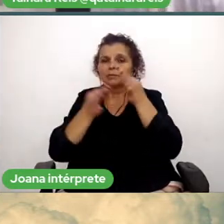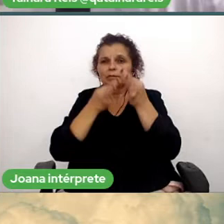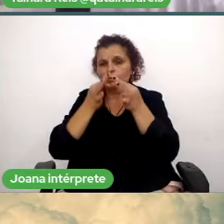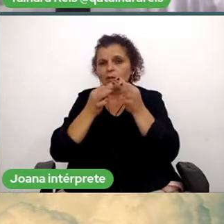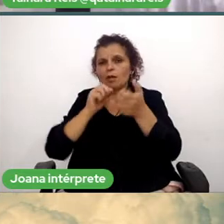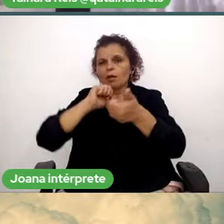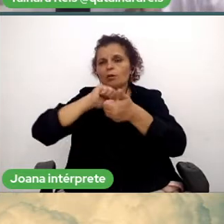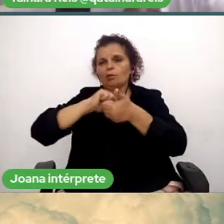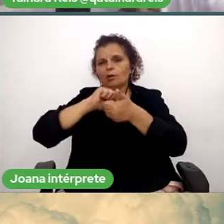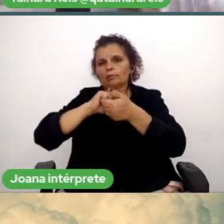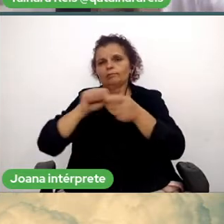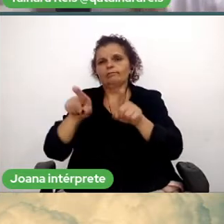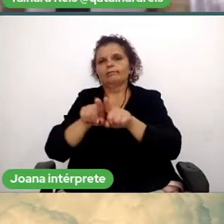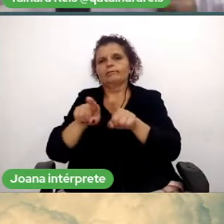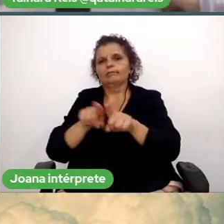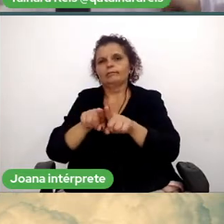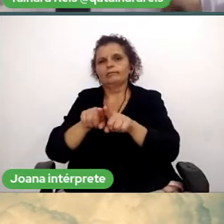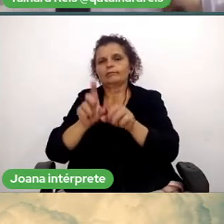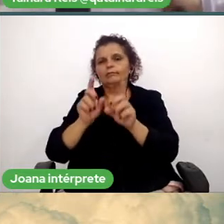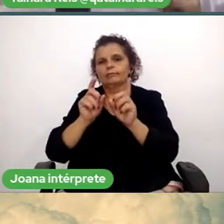nessa etapa, certo?